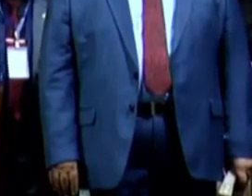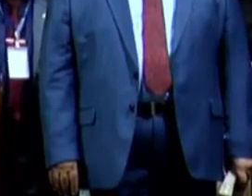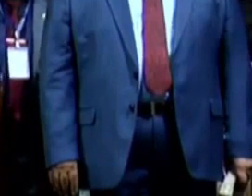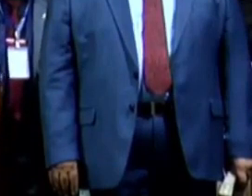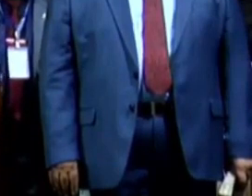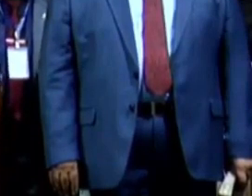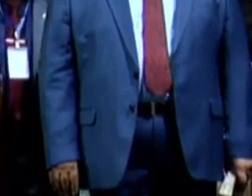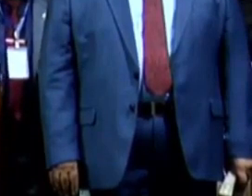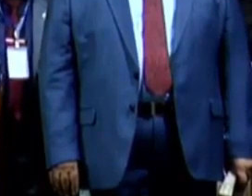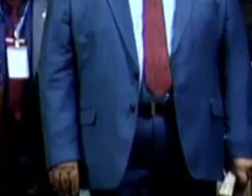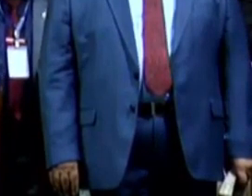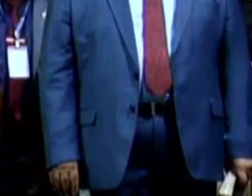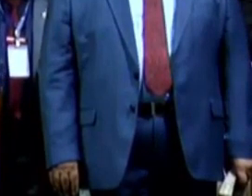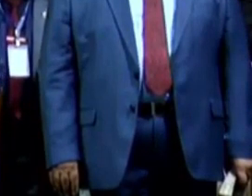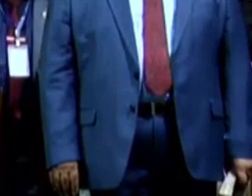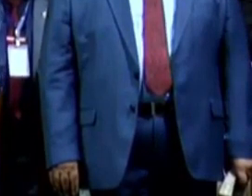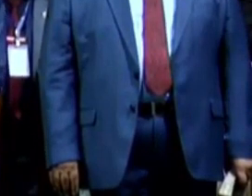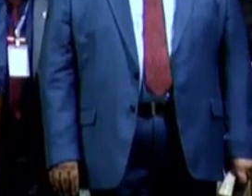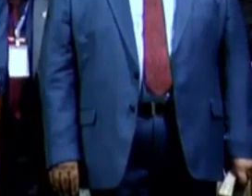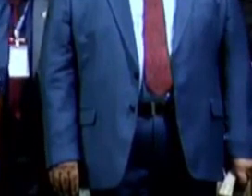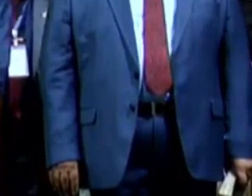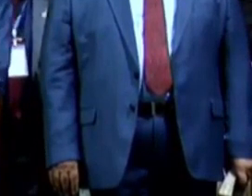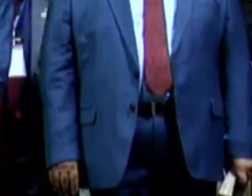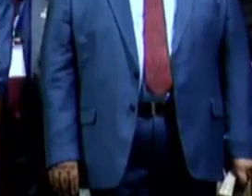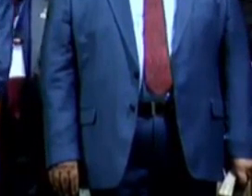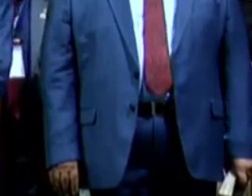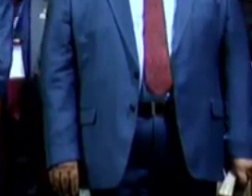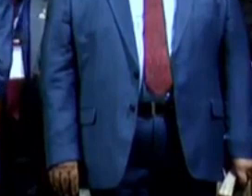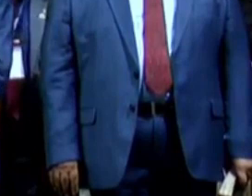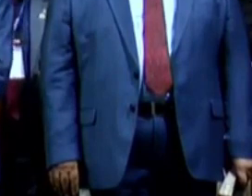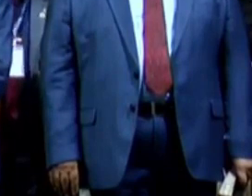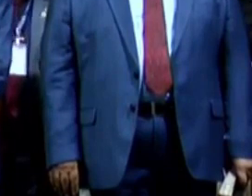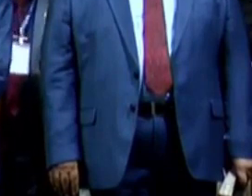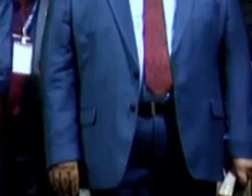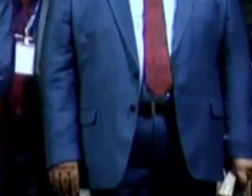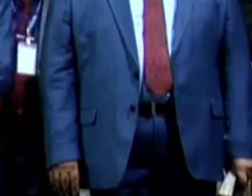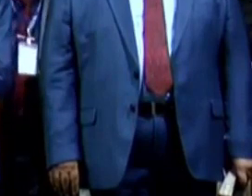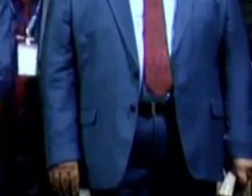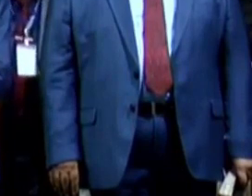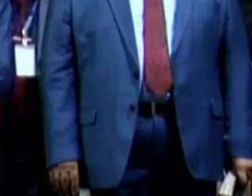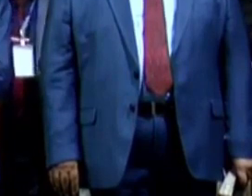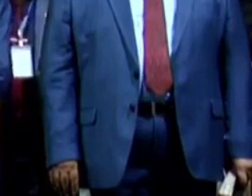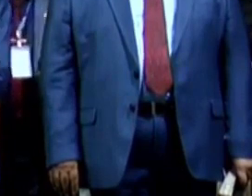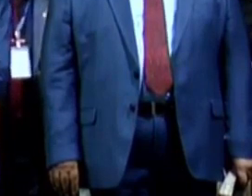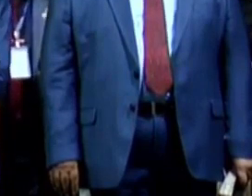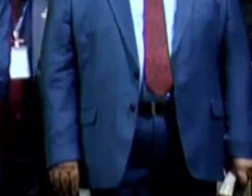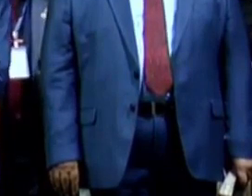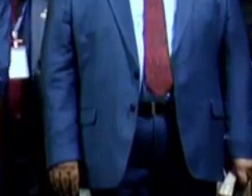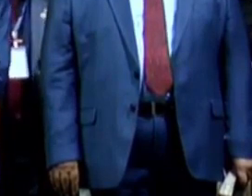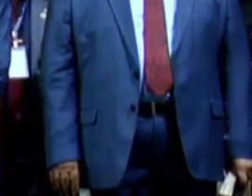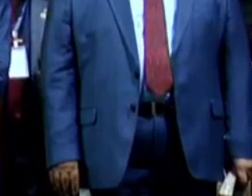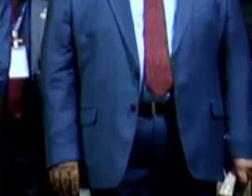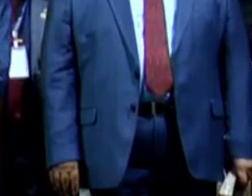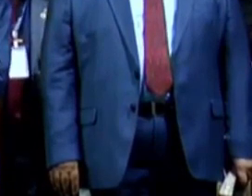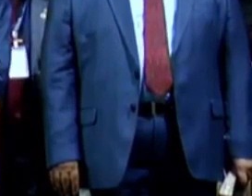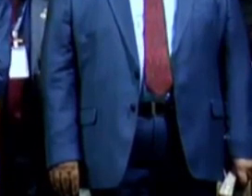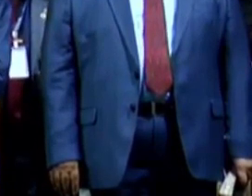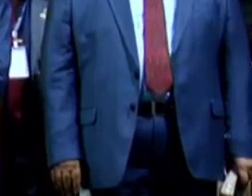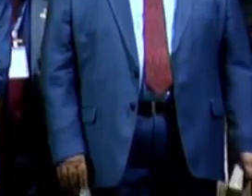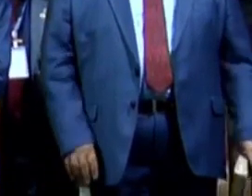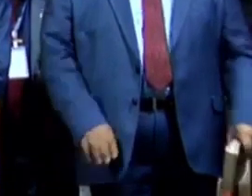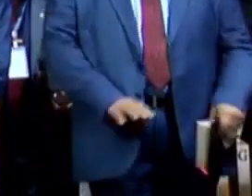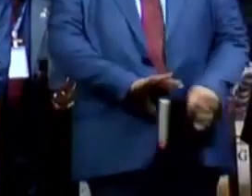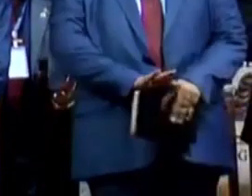orar. Pastor, mas há alguma coisa que eu possa fazer mais? Sim. Convidar essa pessoa que esteja perto de